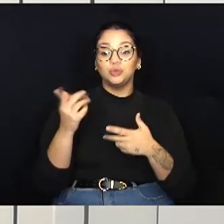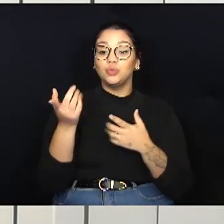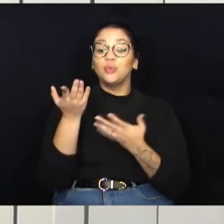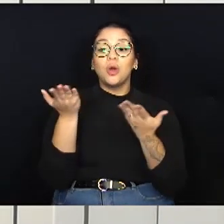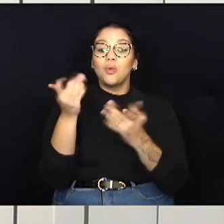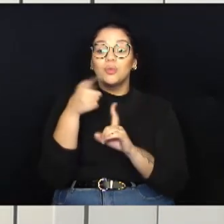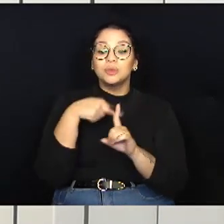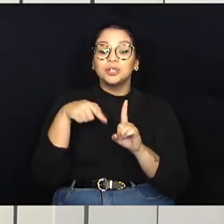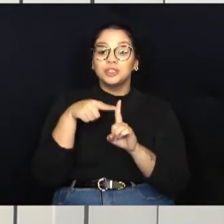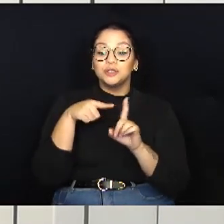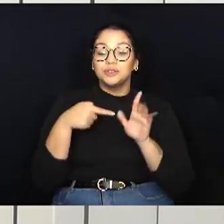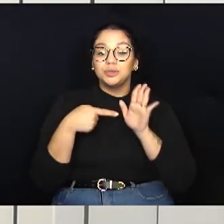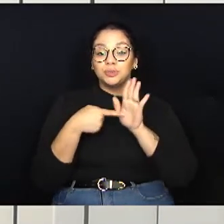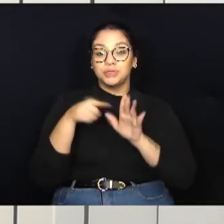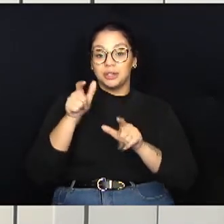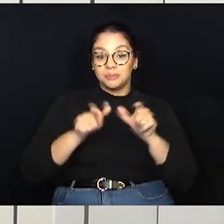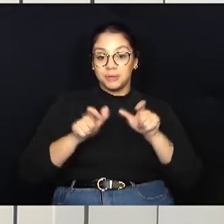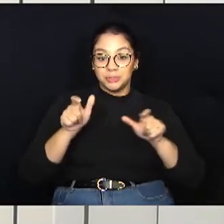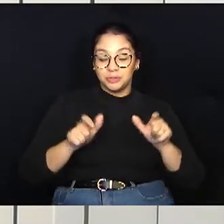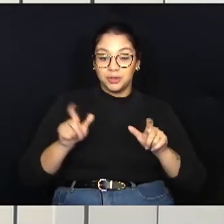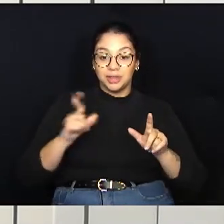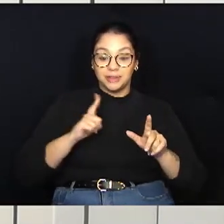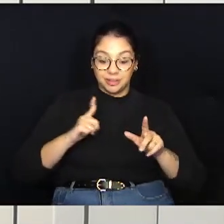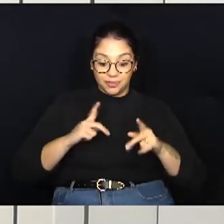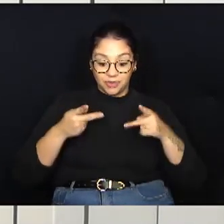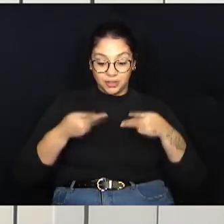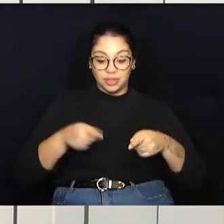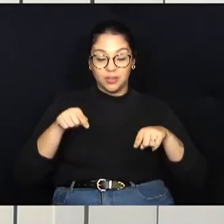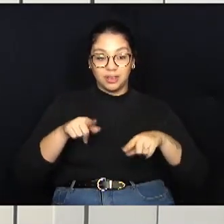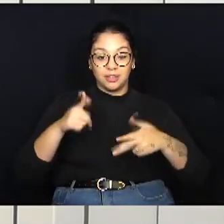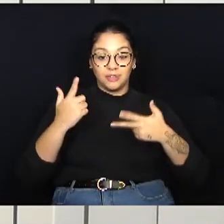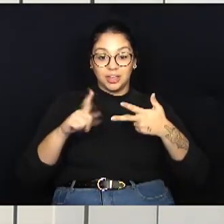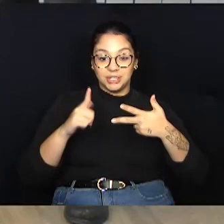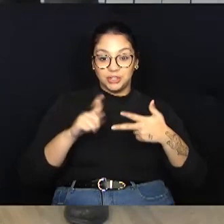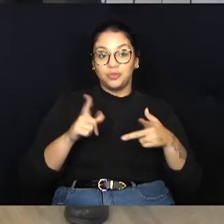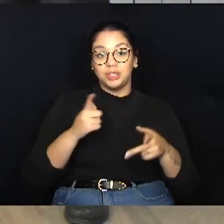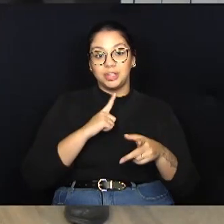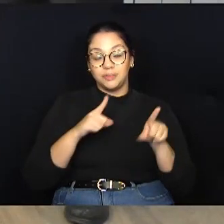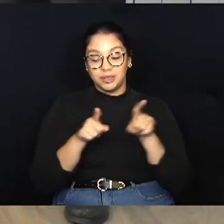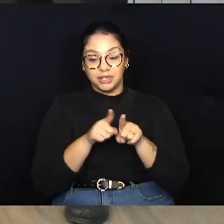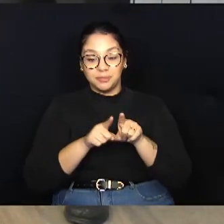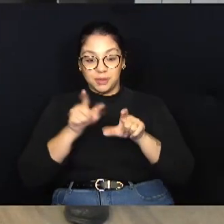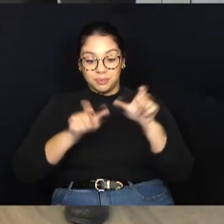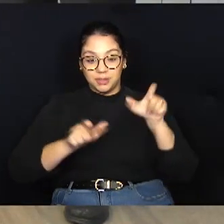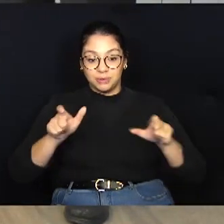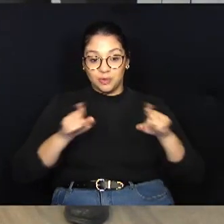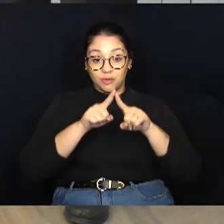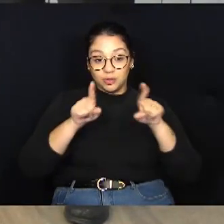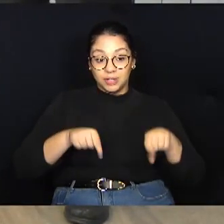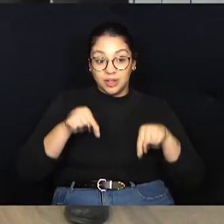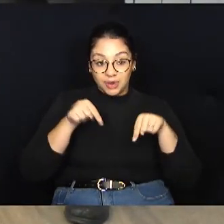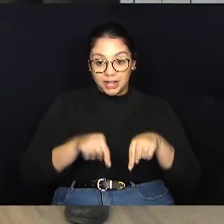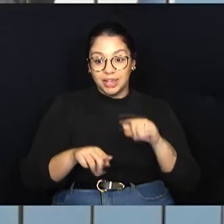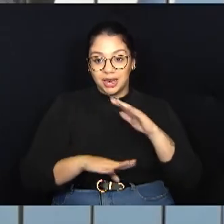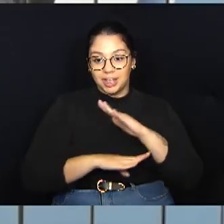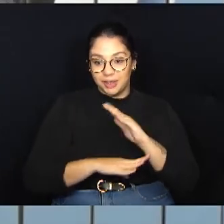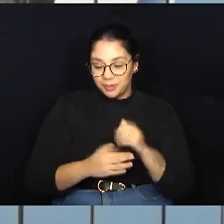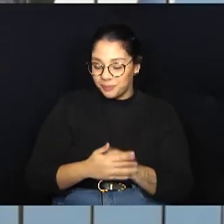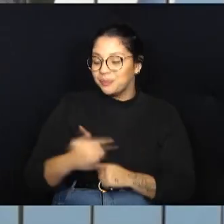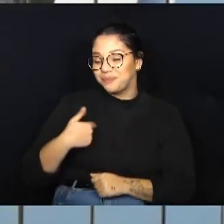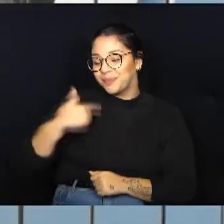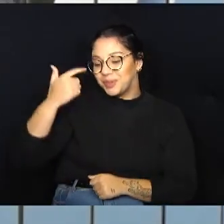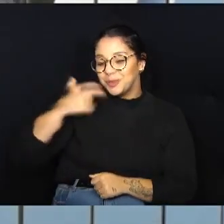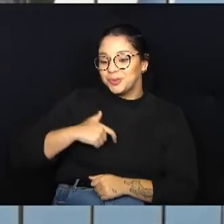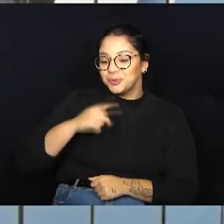de mostrar aos munícipes que visitaram aqui o Legislativo e mesmo para os funcionários aqui da Câmara? Eu sou professor de História,